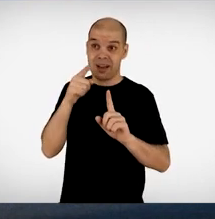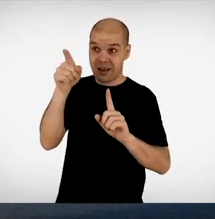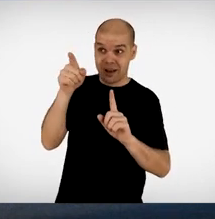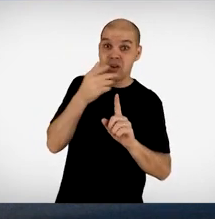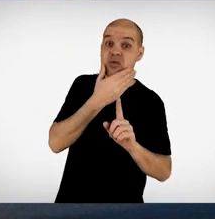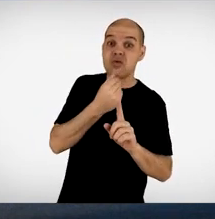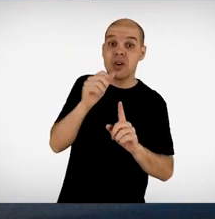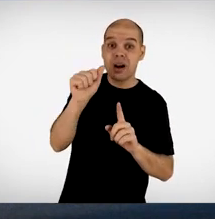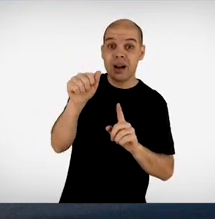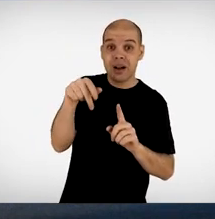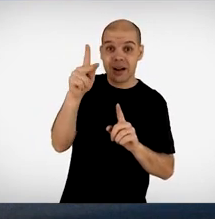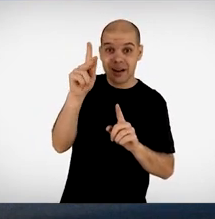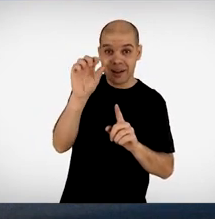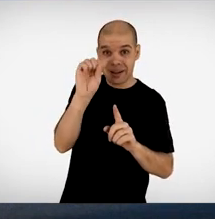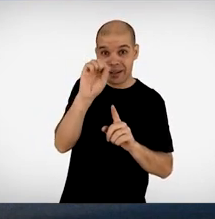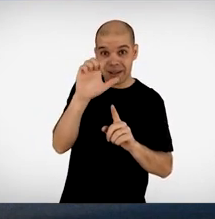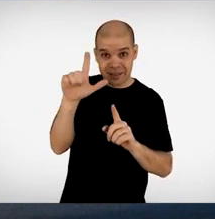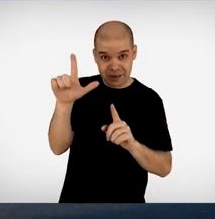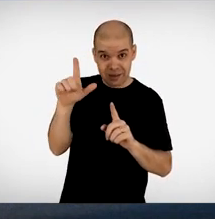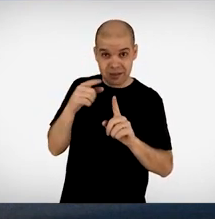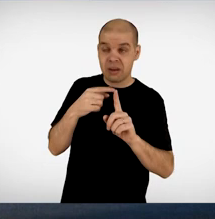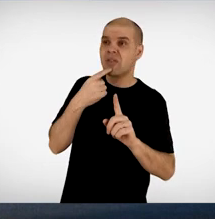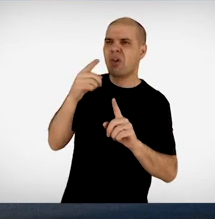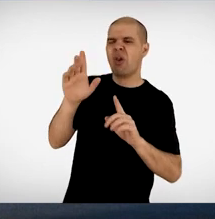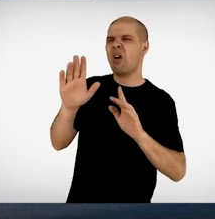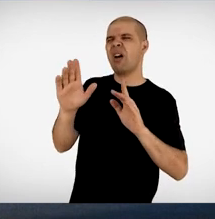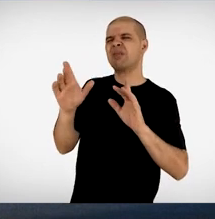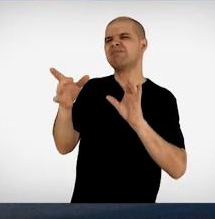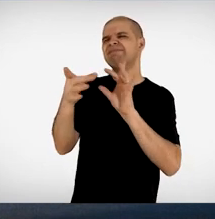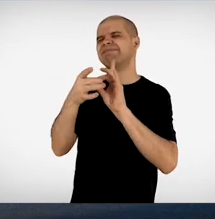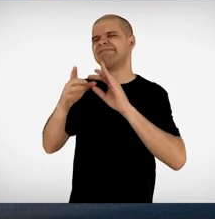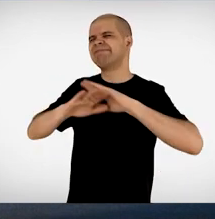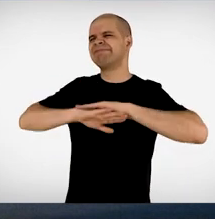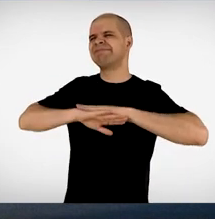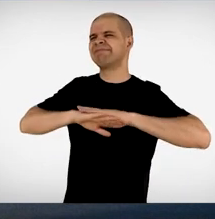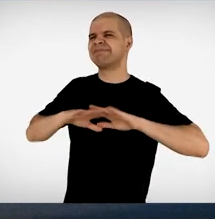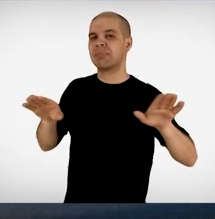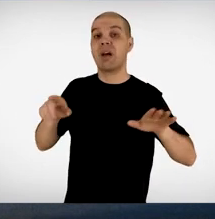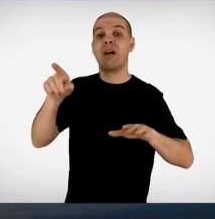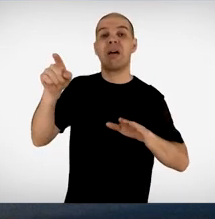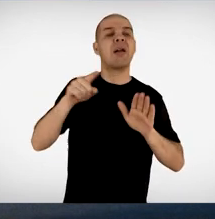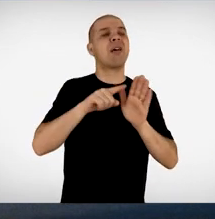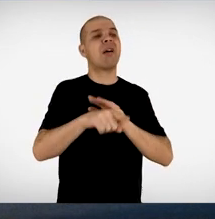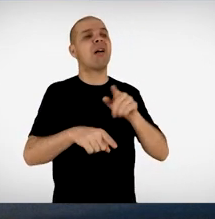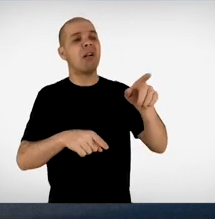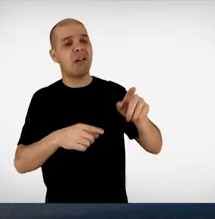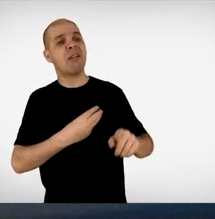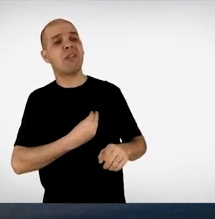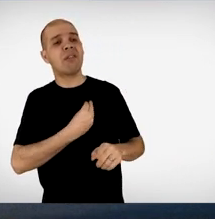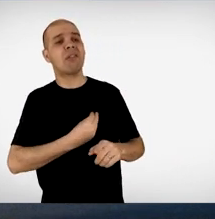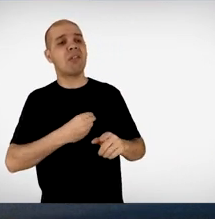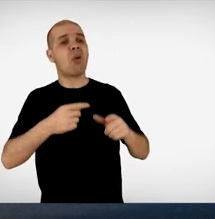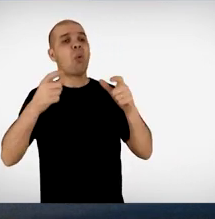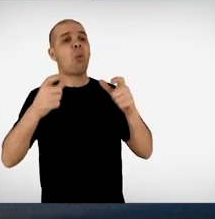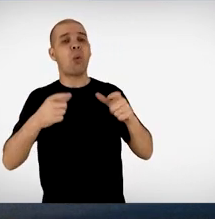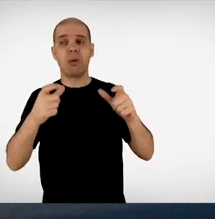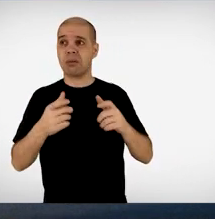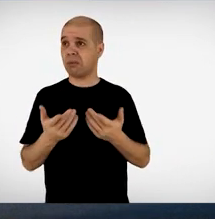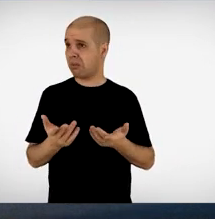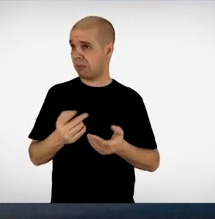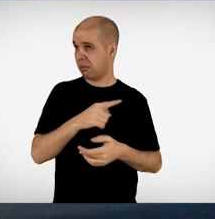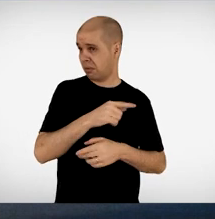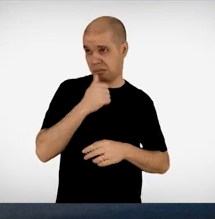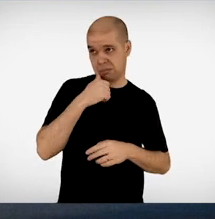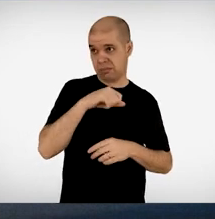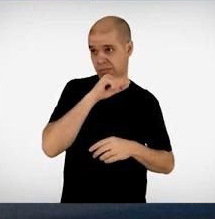mãe. Então, aquela mãe, ela está ali, em algum lugar, né, presente, como objeto interno, me